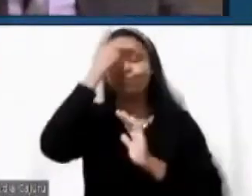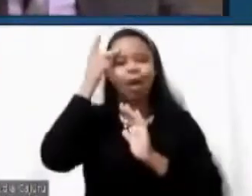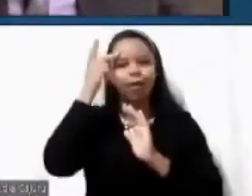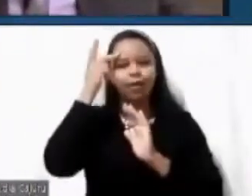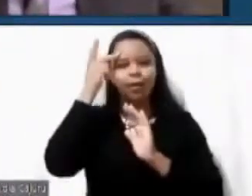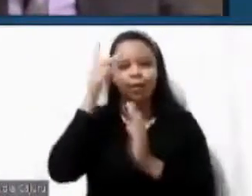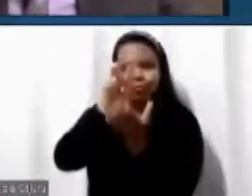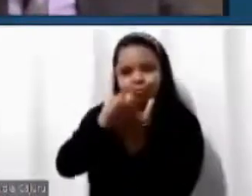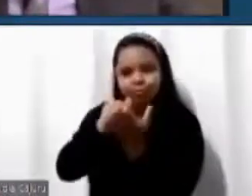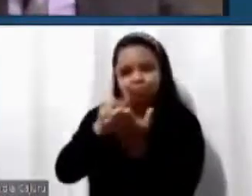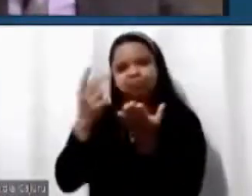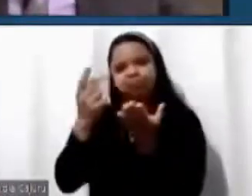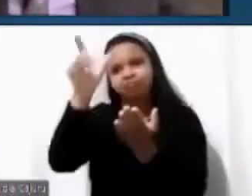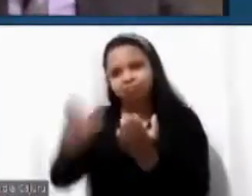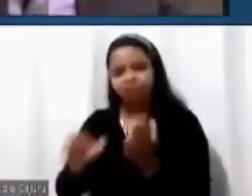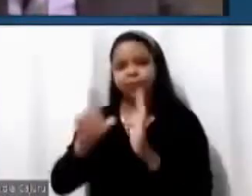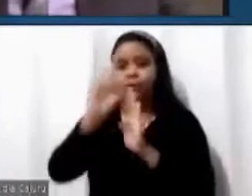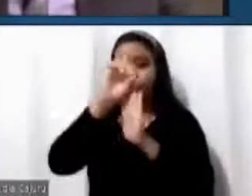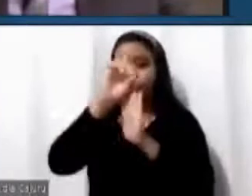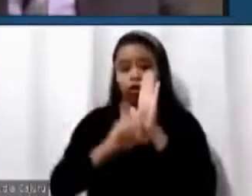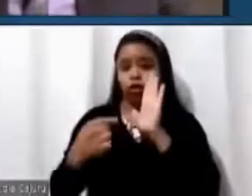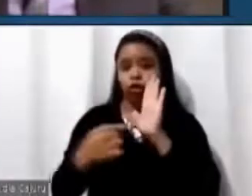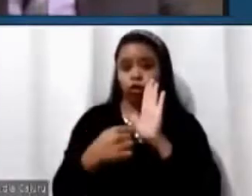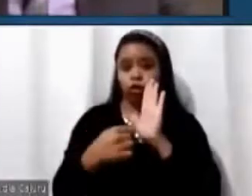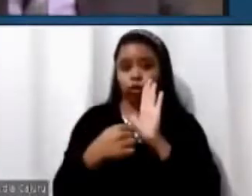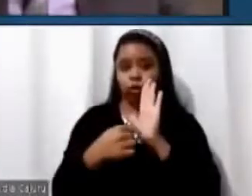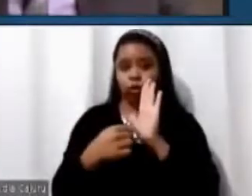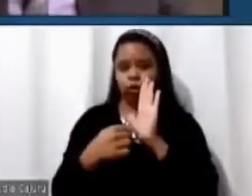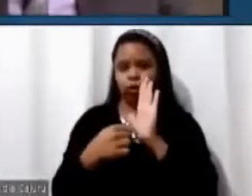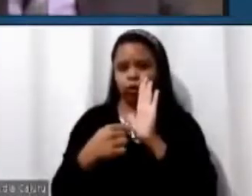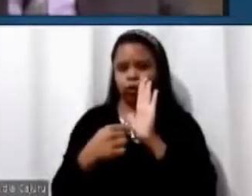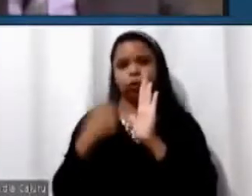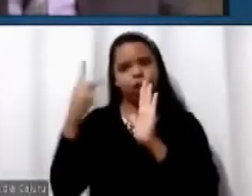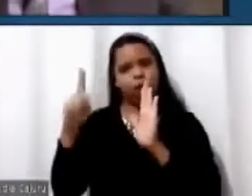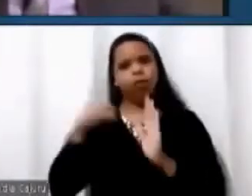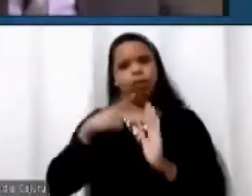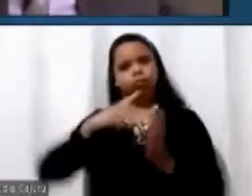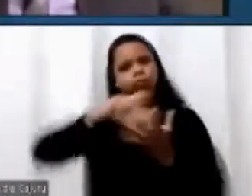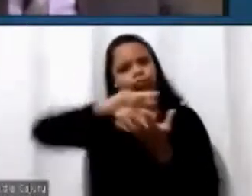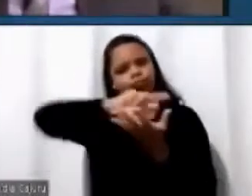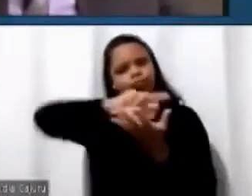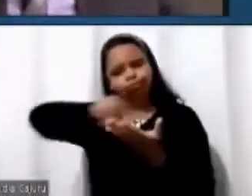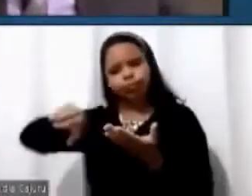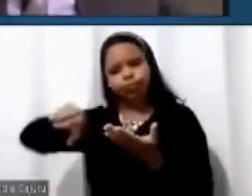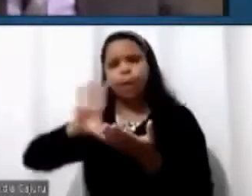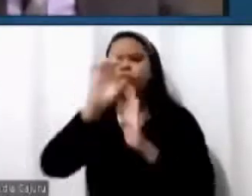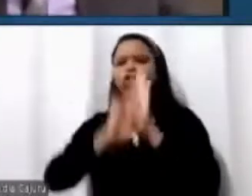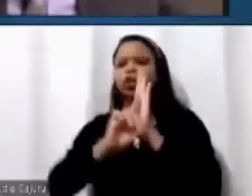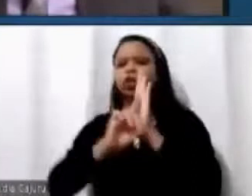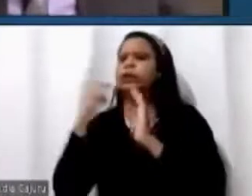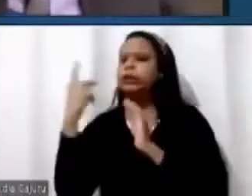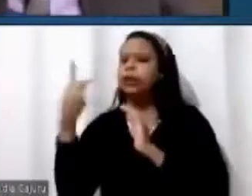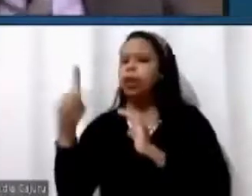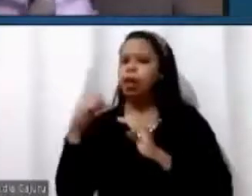direito médico, mas, ao contrário, ele está a favor do direito médico. Se nós olharmos, direito do médico, inclusive, se nós olharmos o tema da